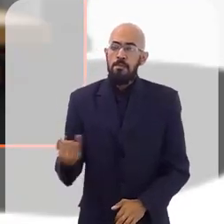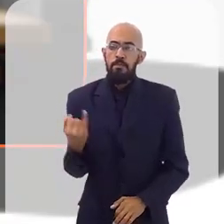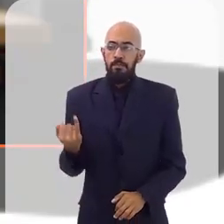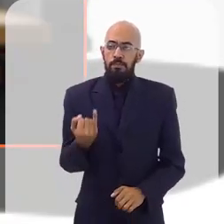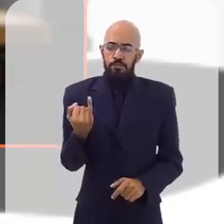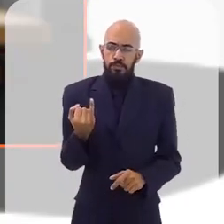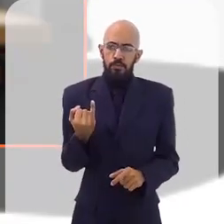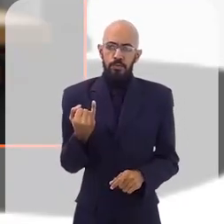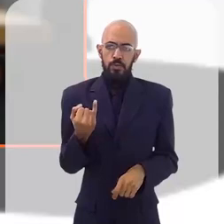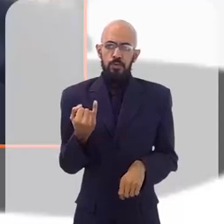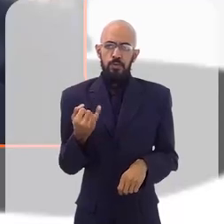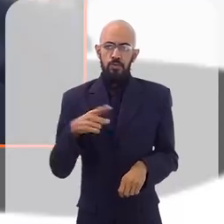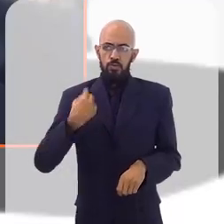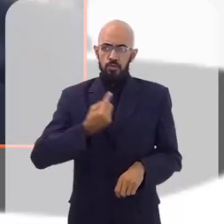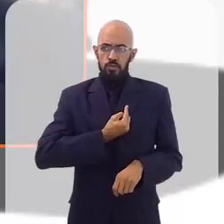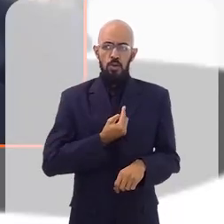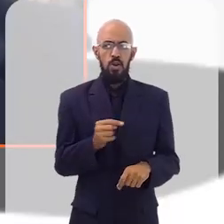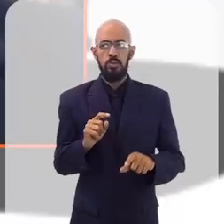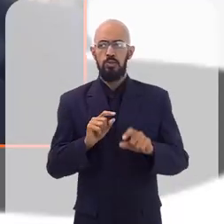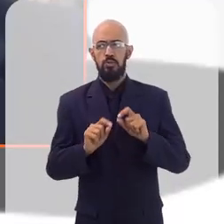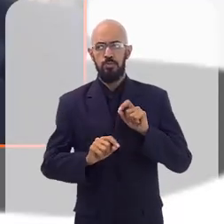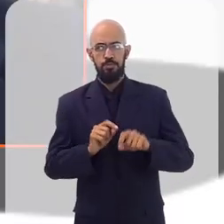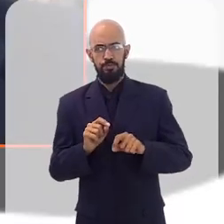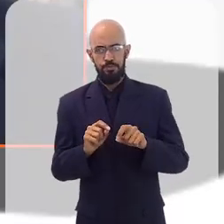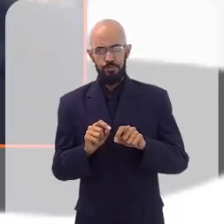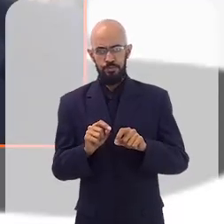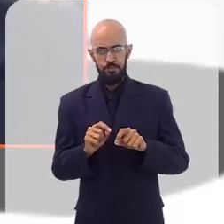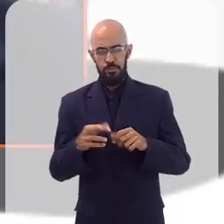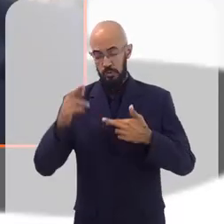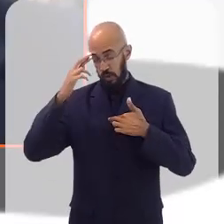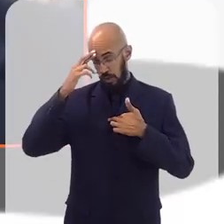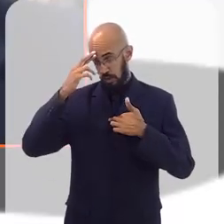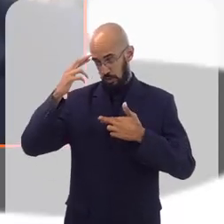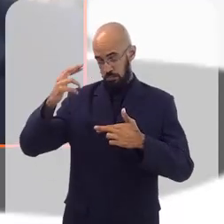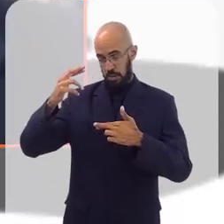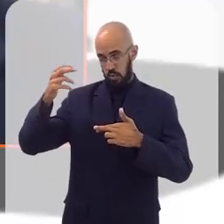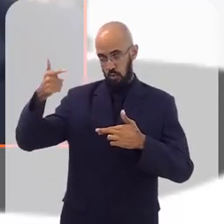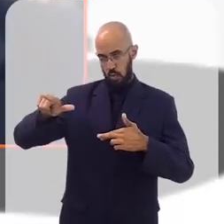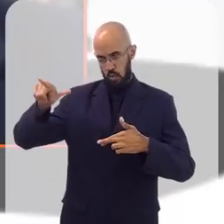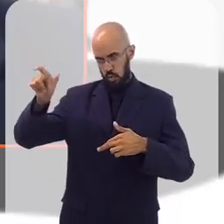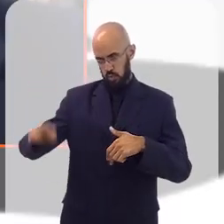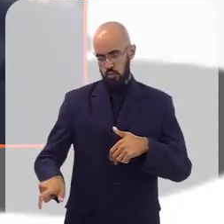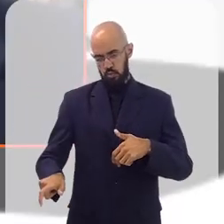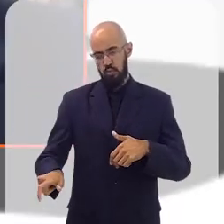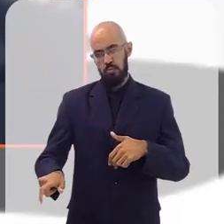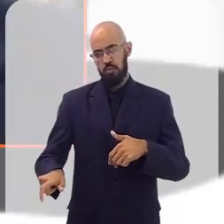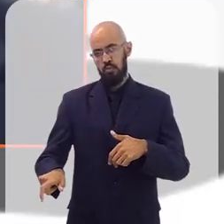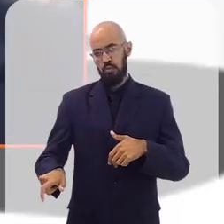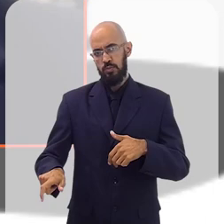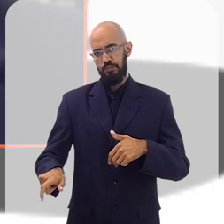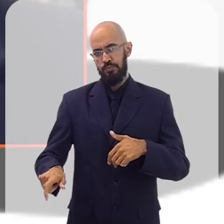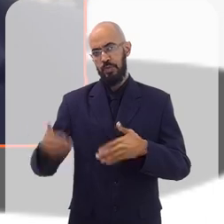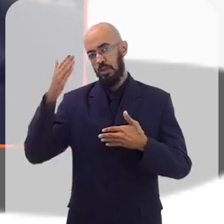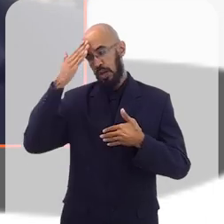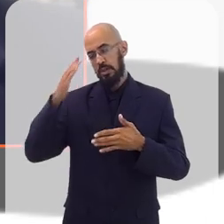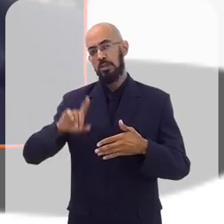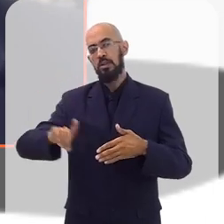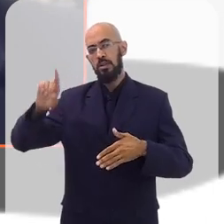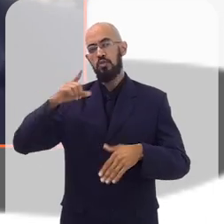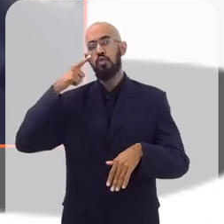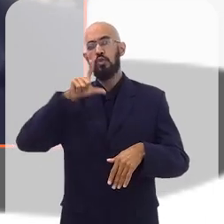para que virem leite e é importante né nós termos né